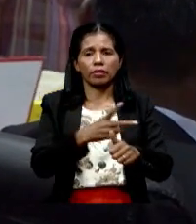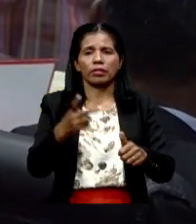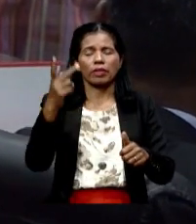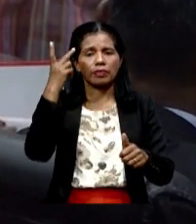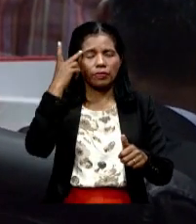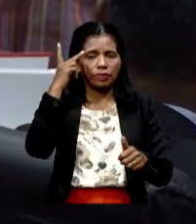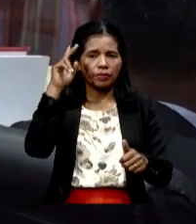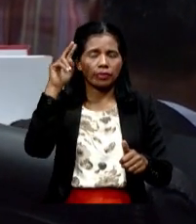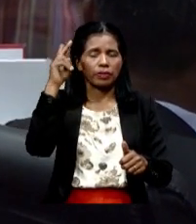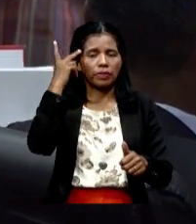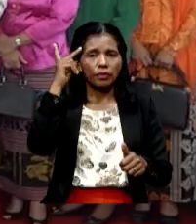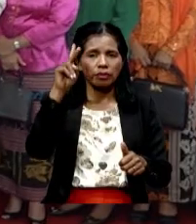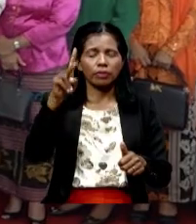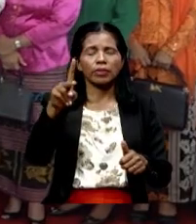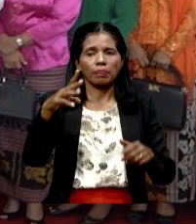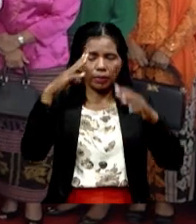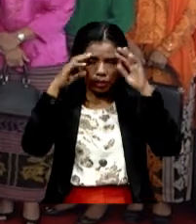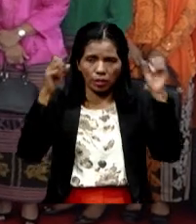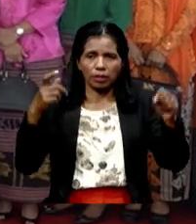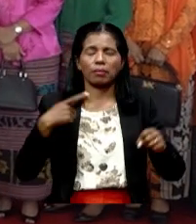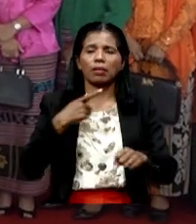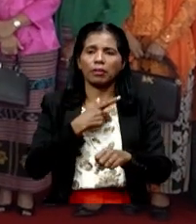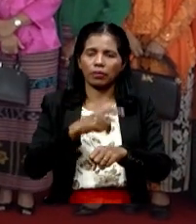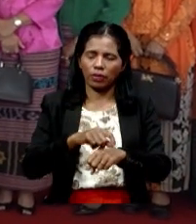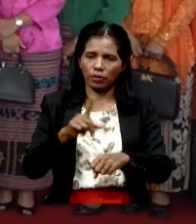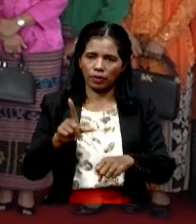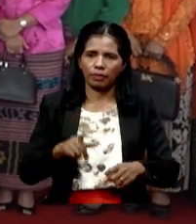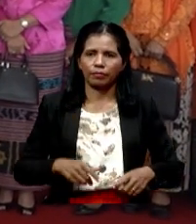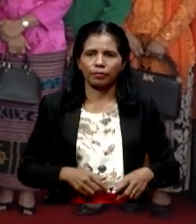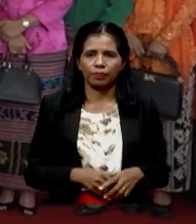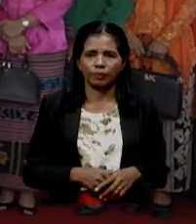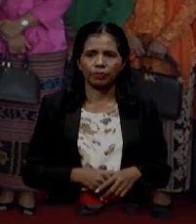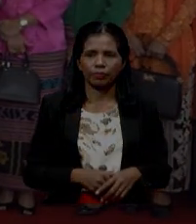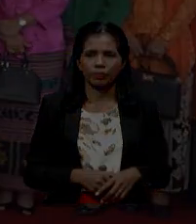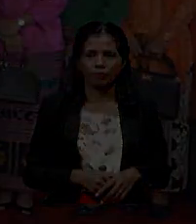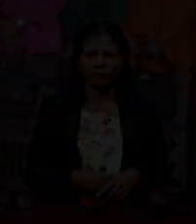no chefe ba cada bancada. Dulce da Costa, Zaime de Santos, Diemen.